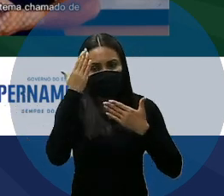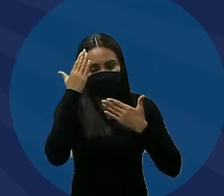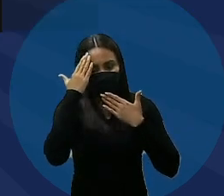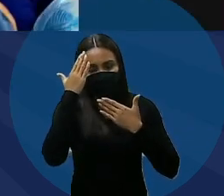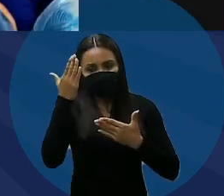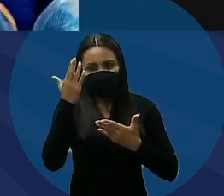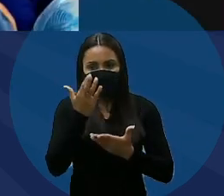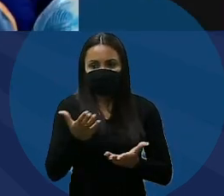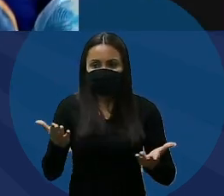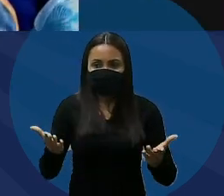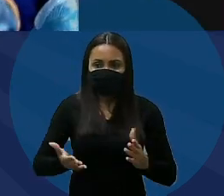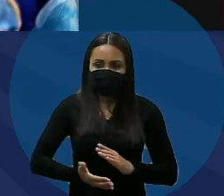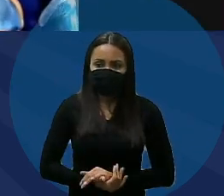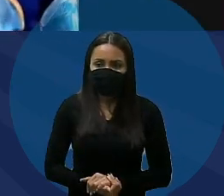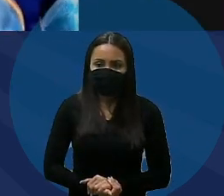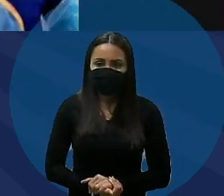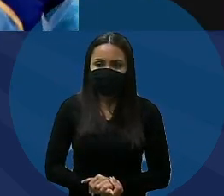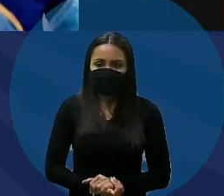todos.